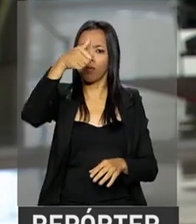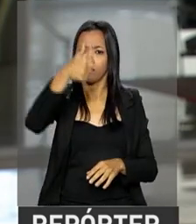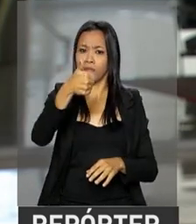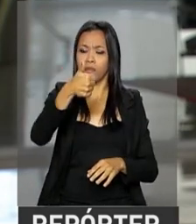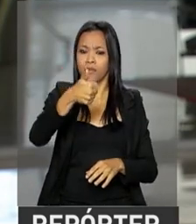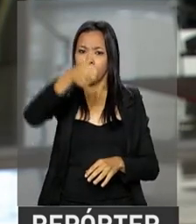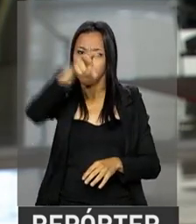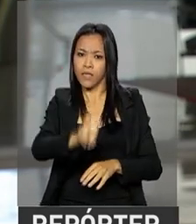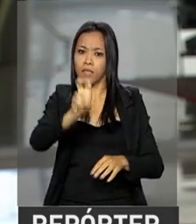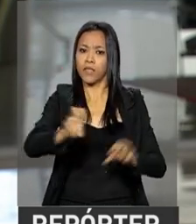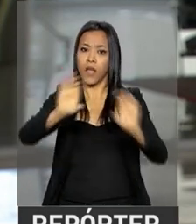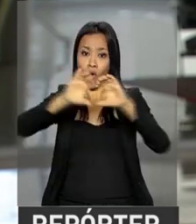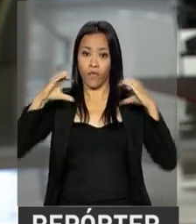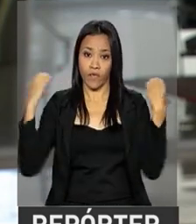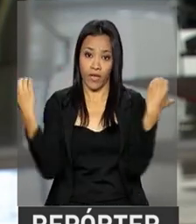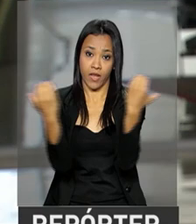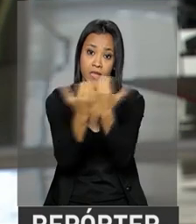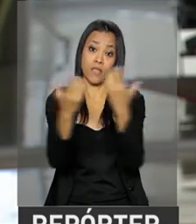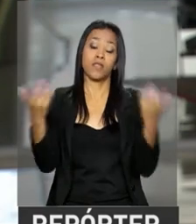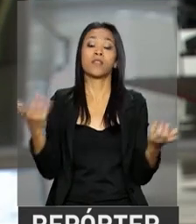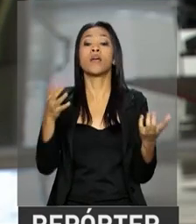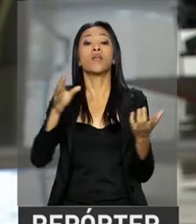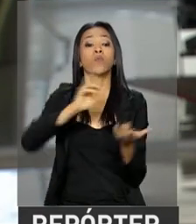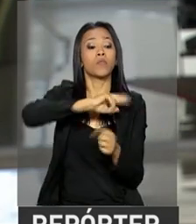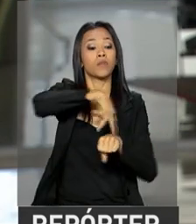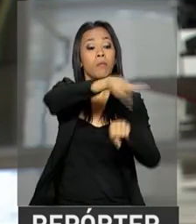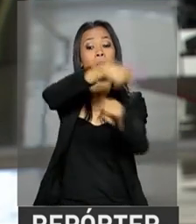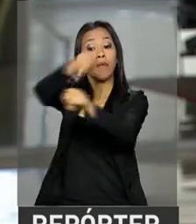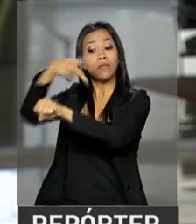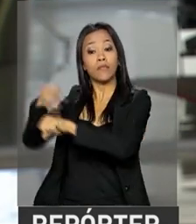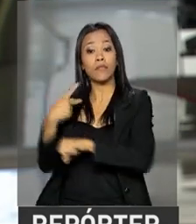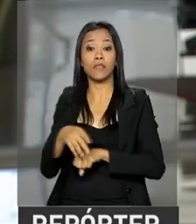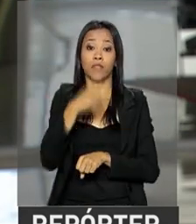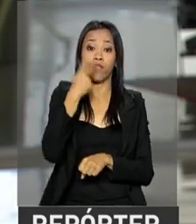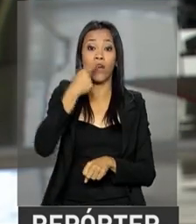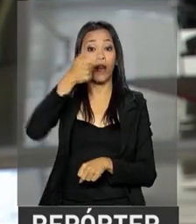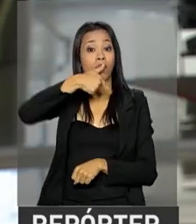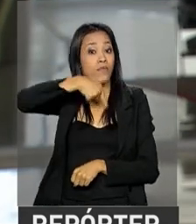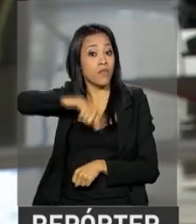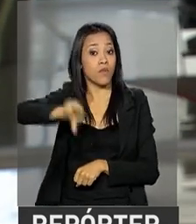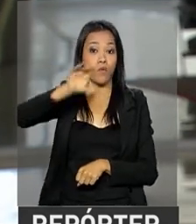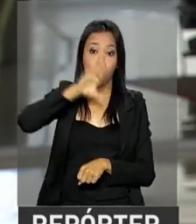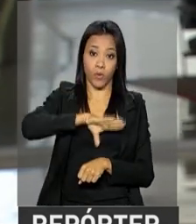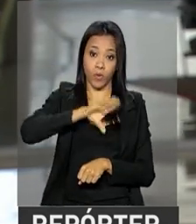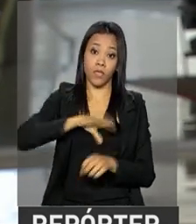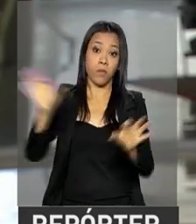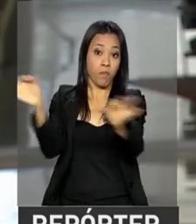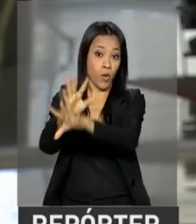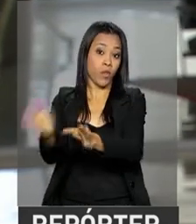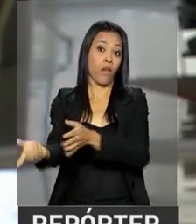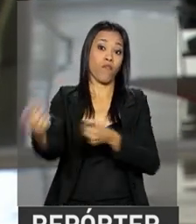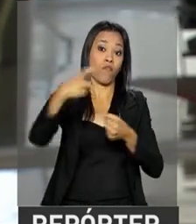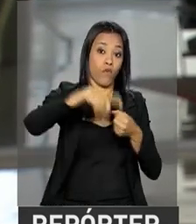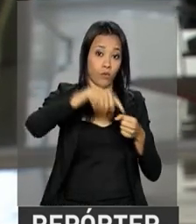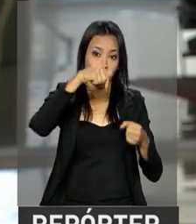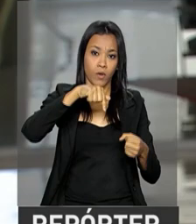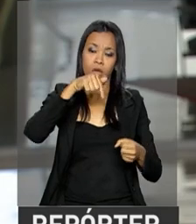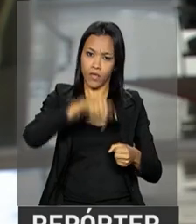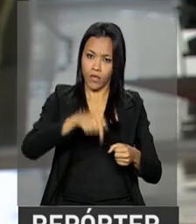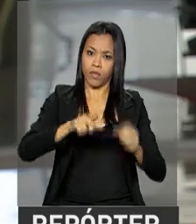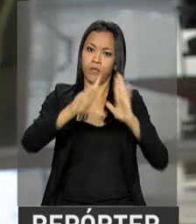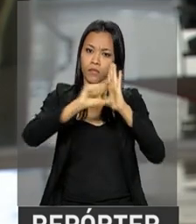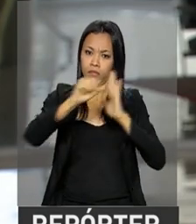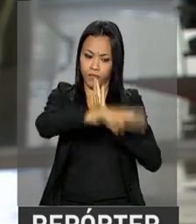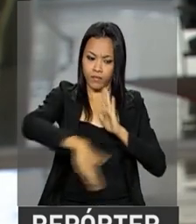da Justiça da Comunidade dos Países de Língua Portuguesa. Depois disso, ele veio aqui para o Palácio do Planalto, onde chegou agora há pouco, e onde